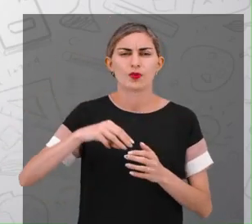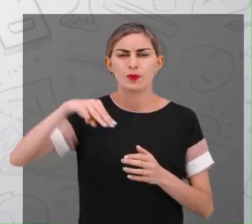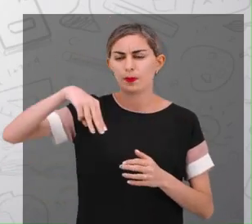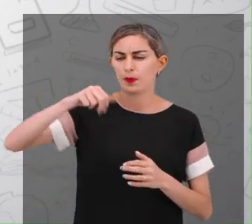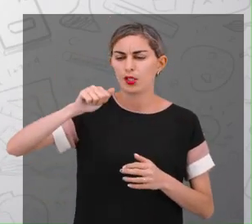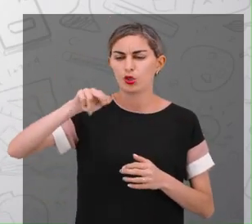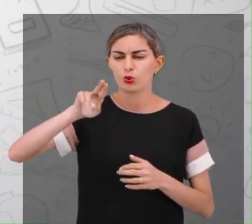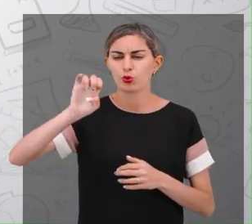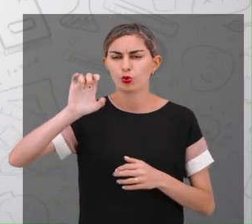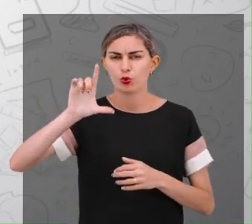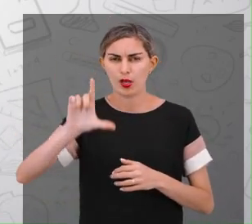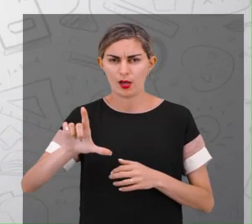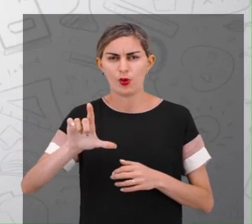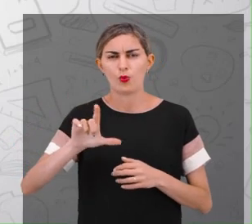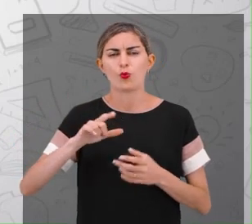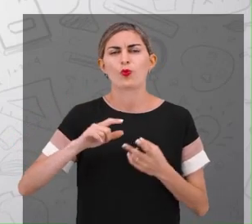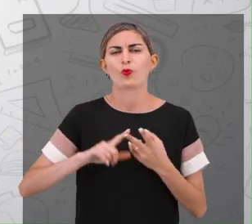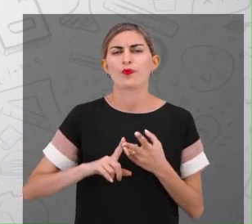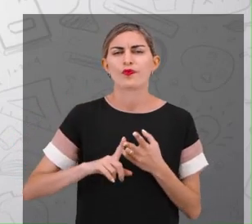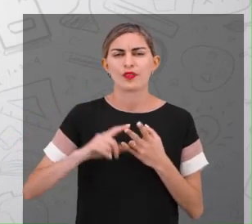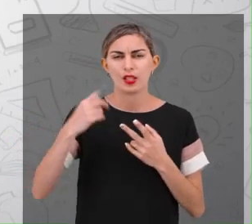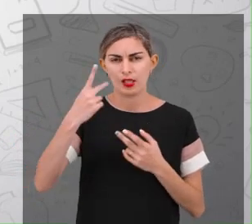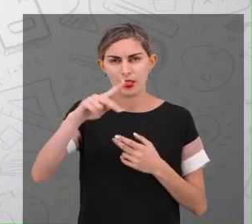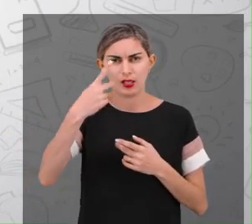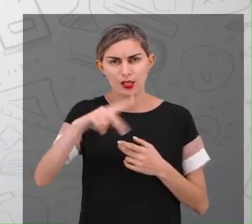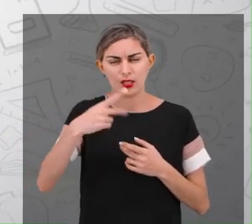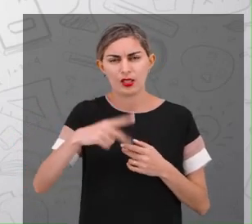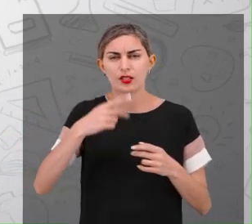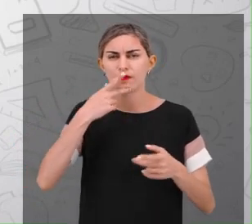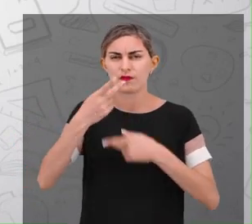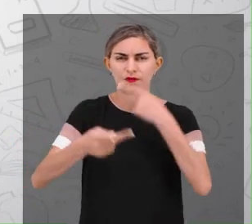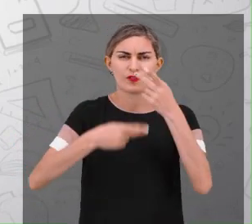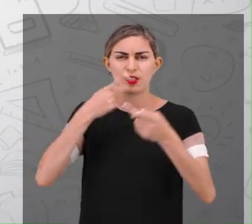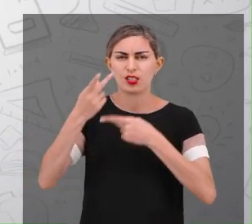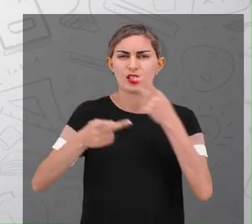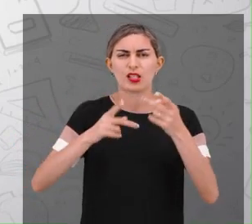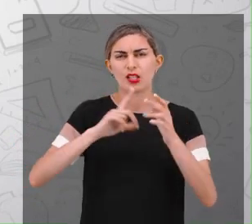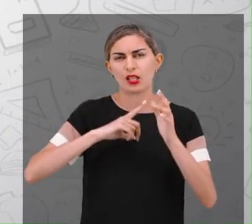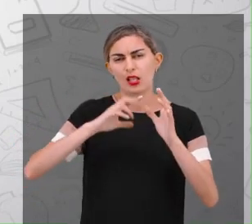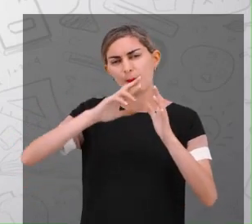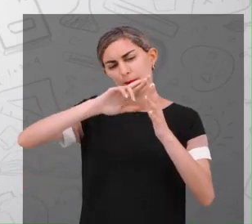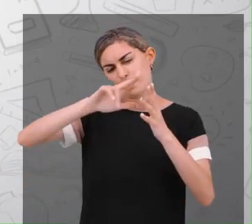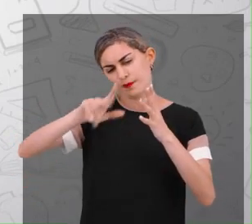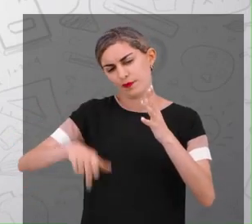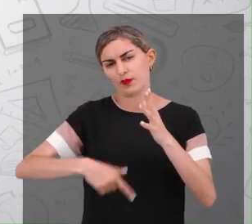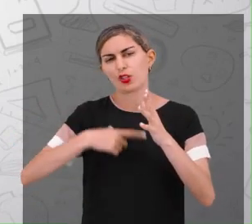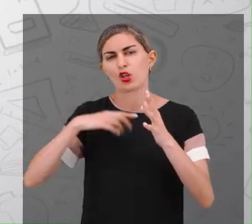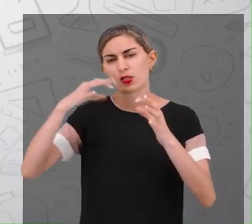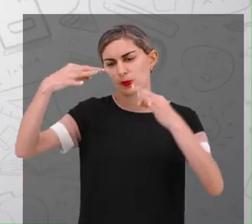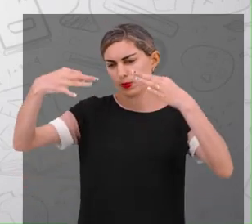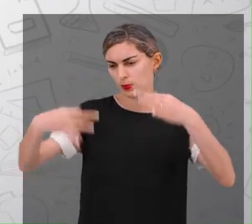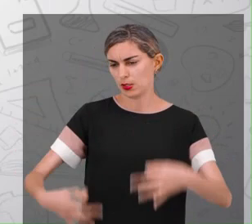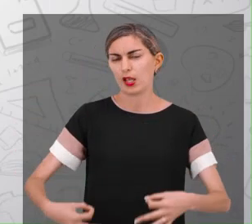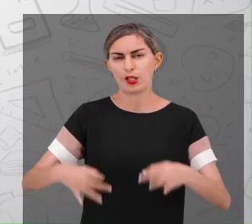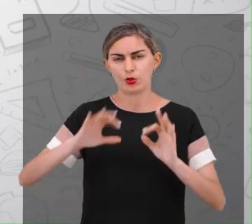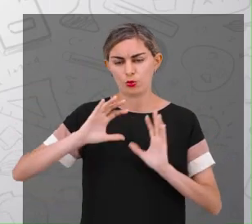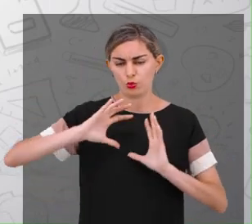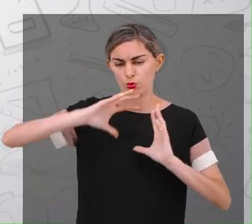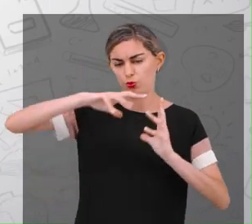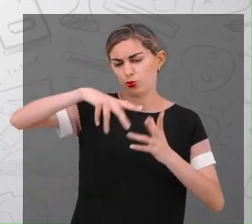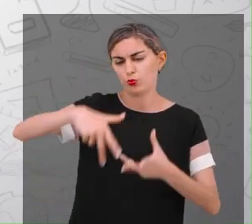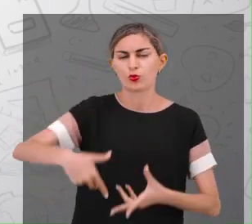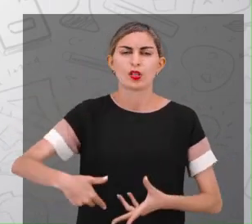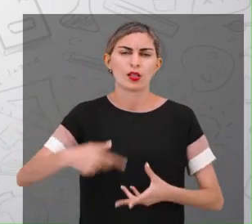Kant. E Immanuel Kant dizia que há certos princípios que são corretos e